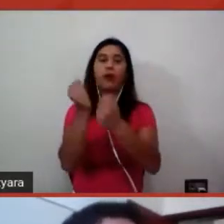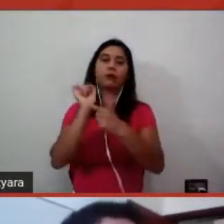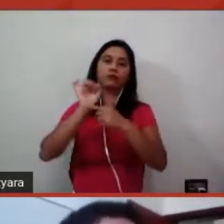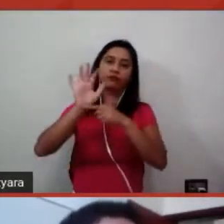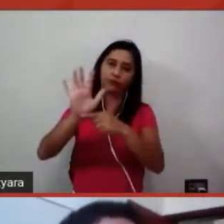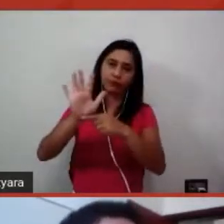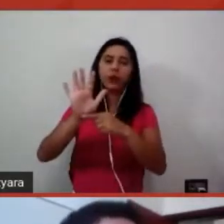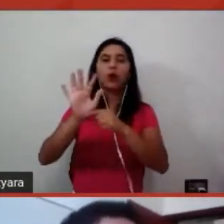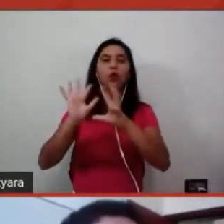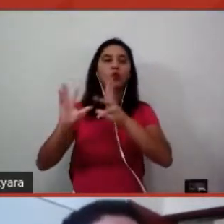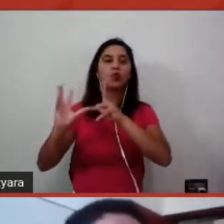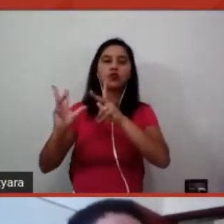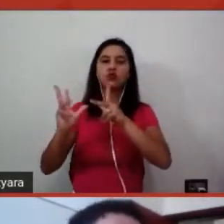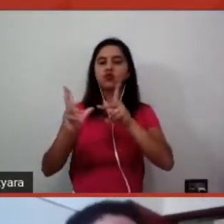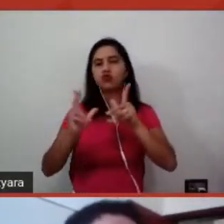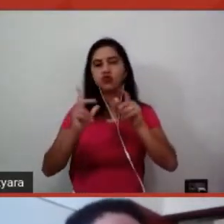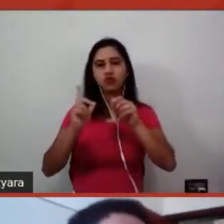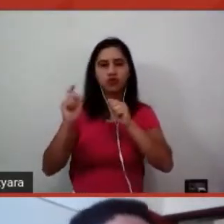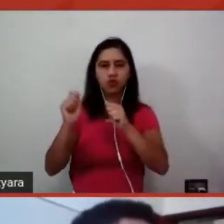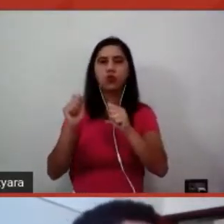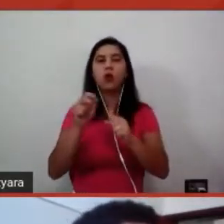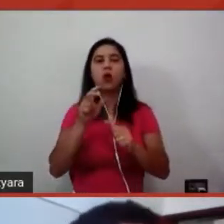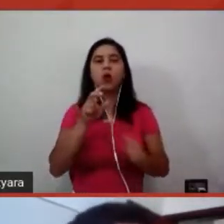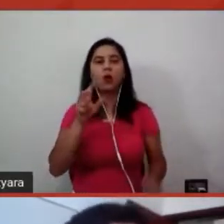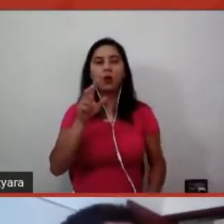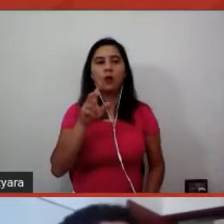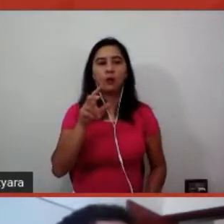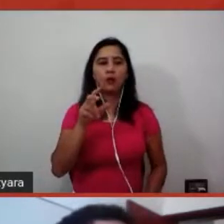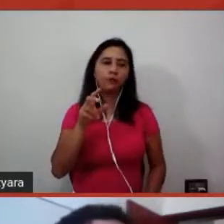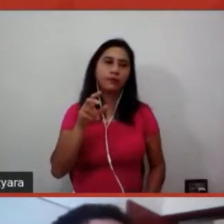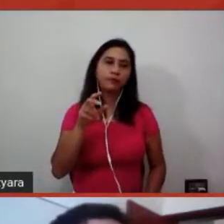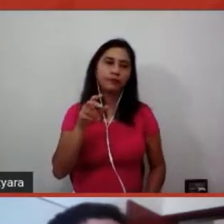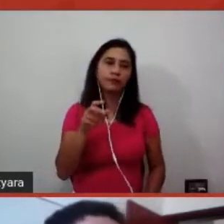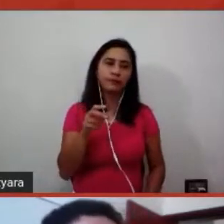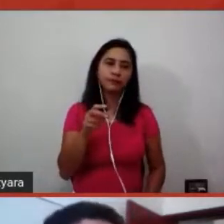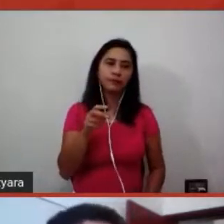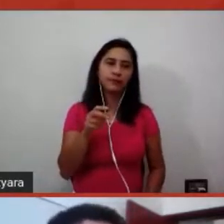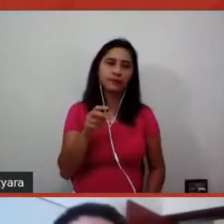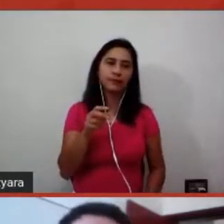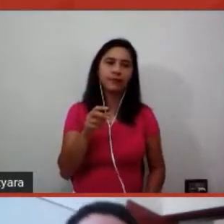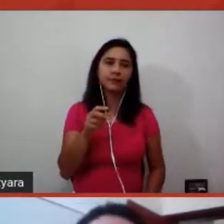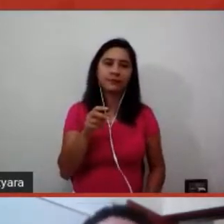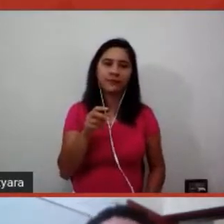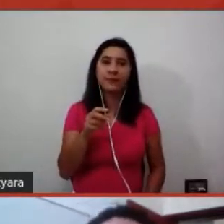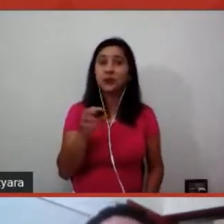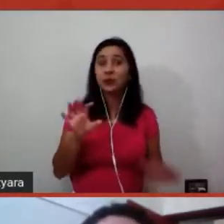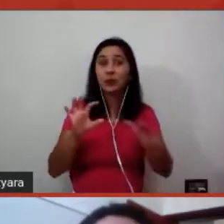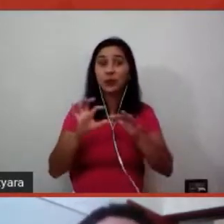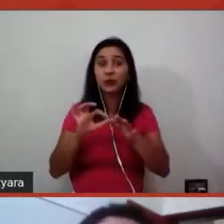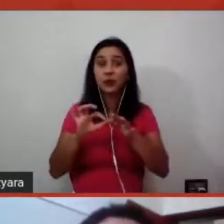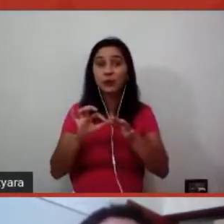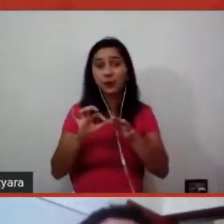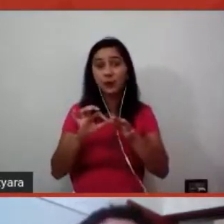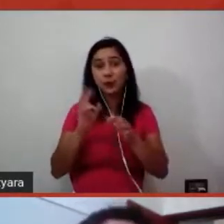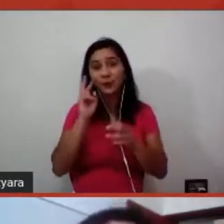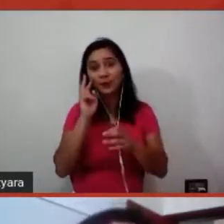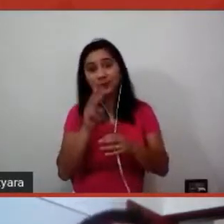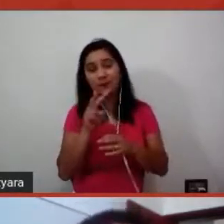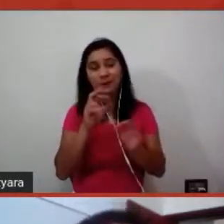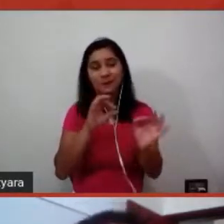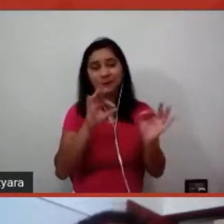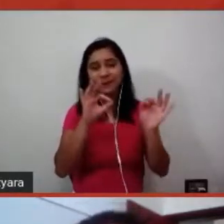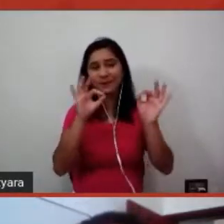e aí todo mundo junto, né,